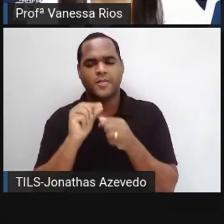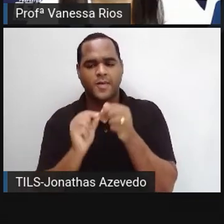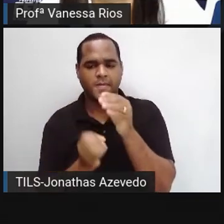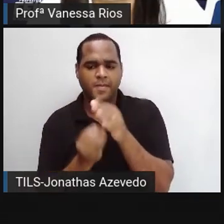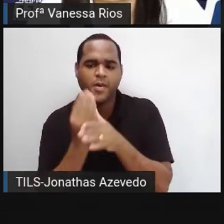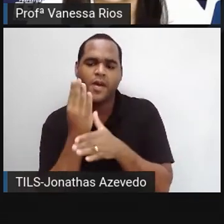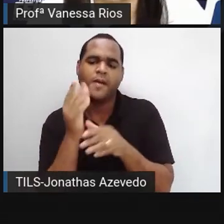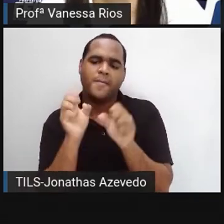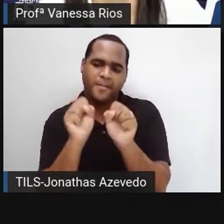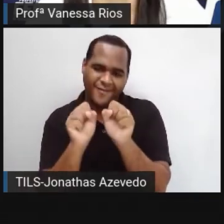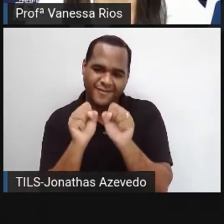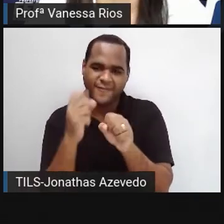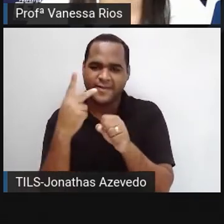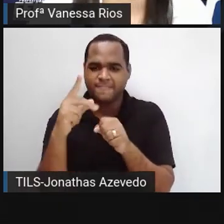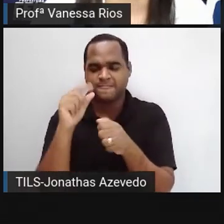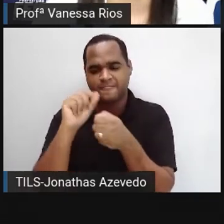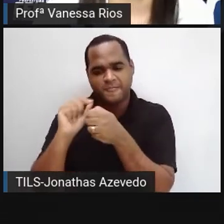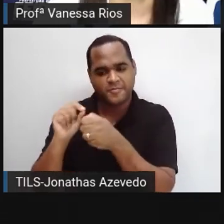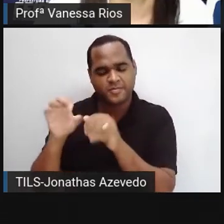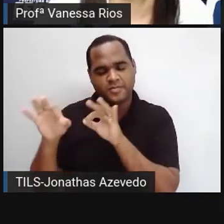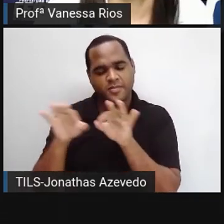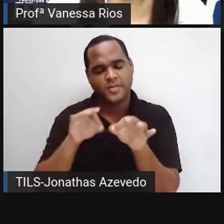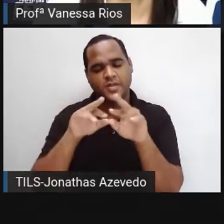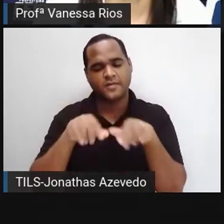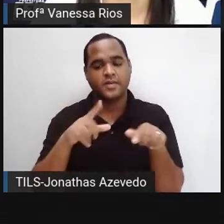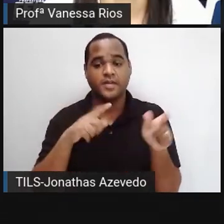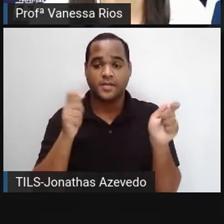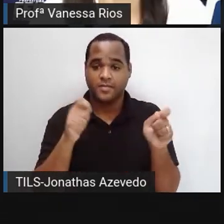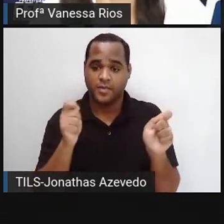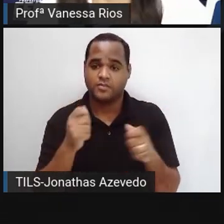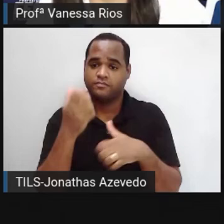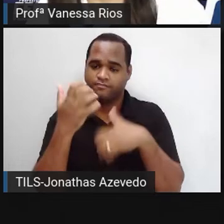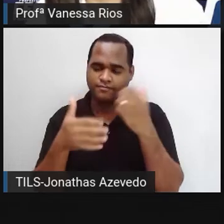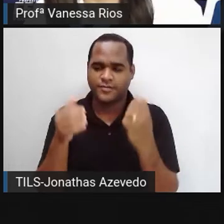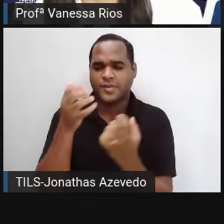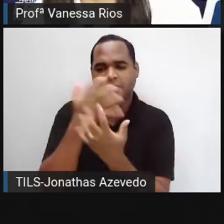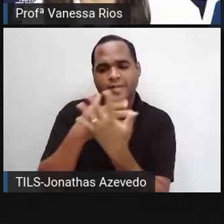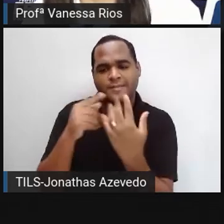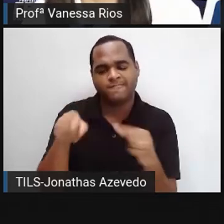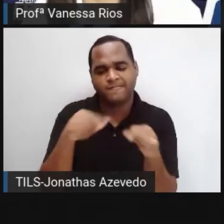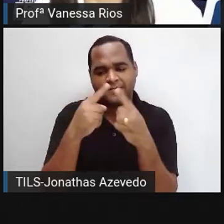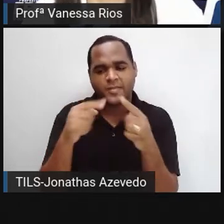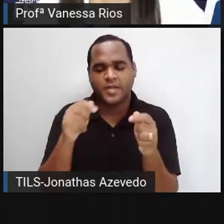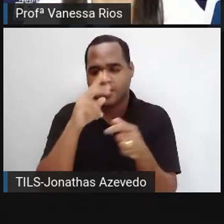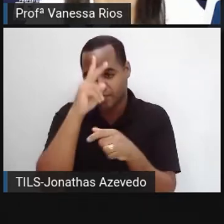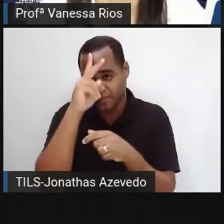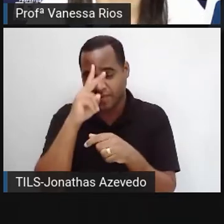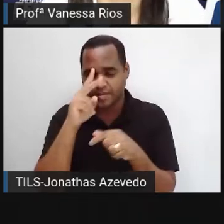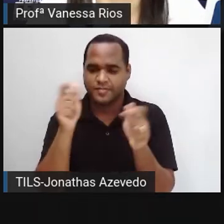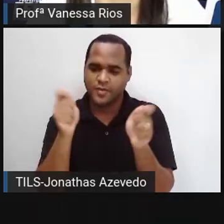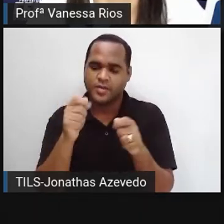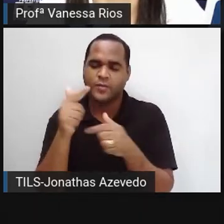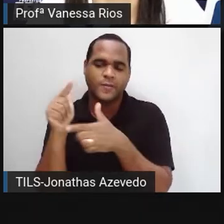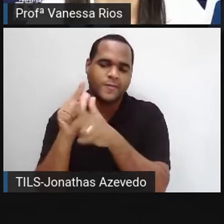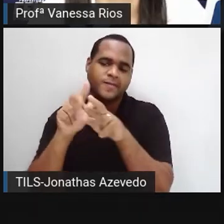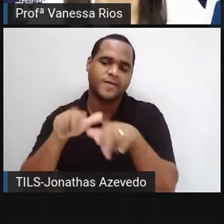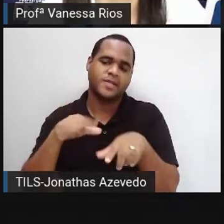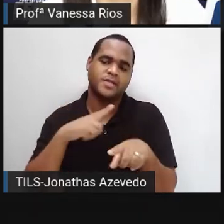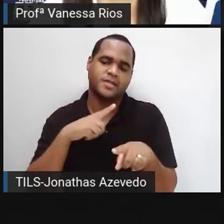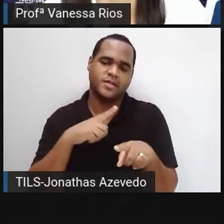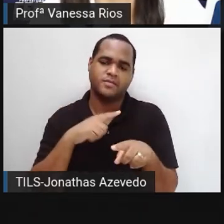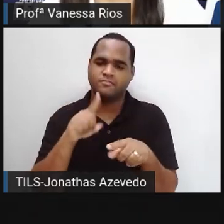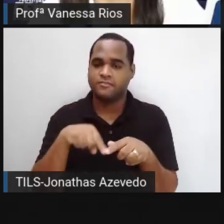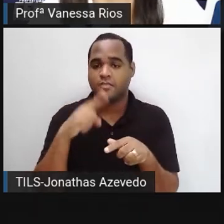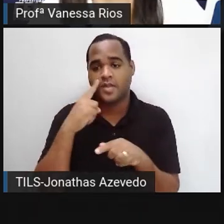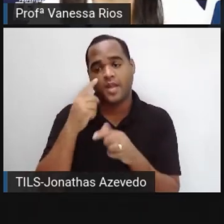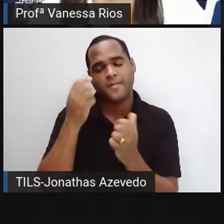criados aí por você para lhe ajudar a produção de música, para lhe ajudar na contação de história e em outras situações em que a